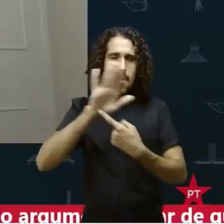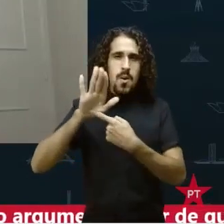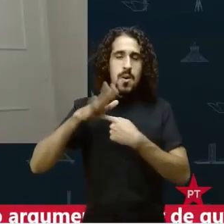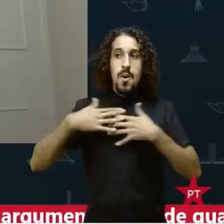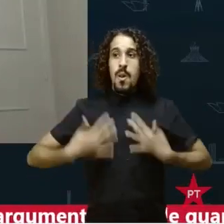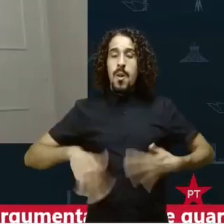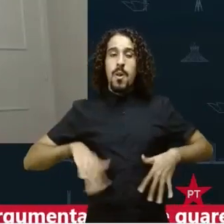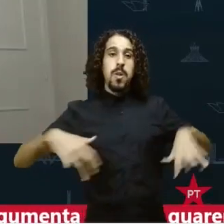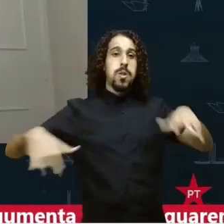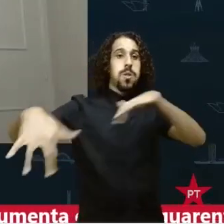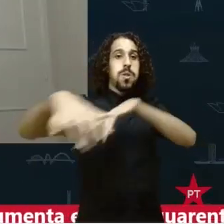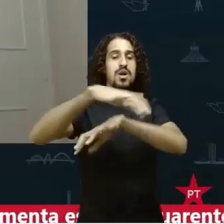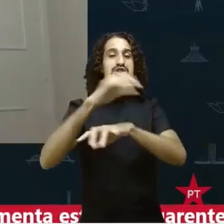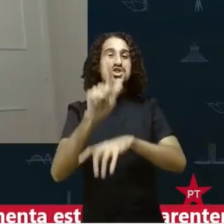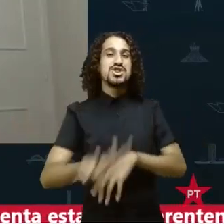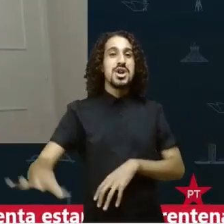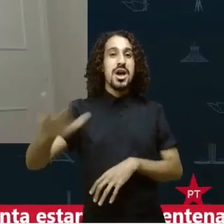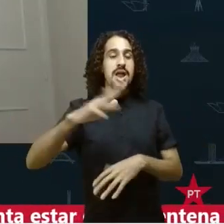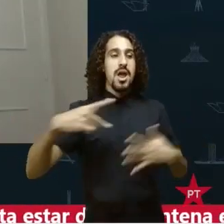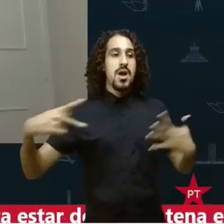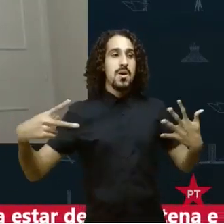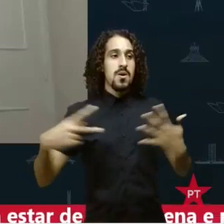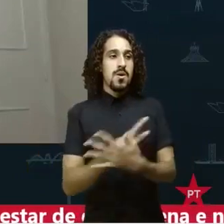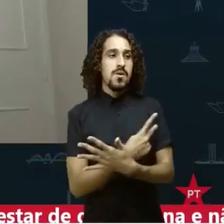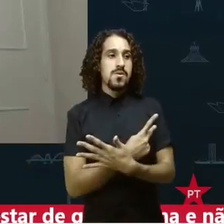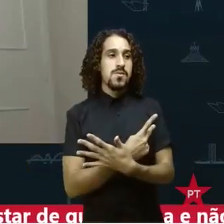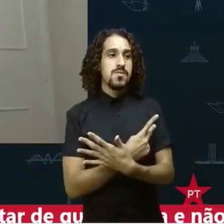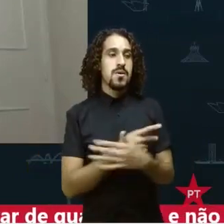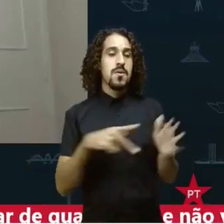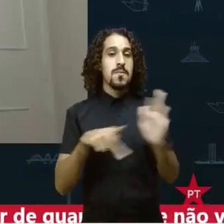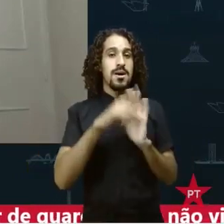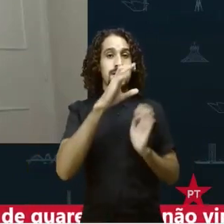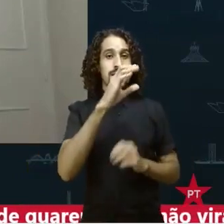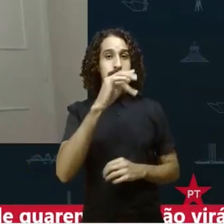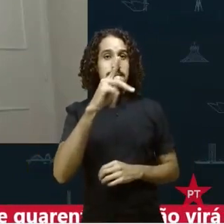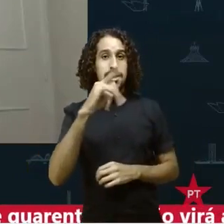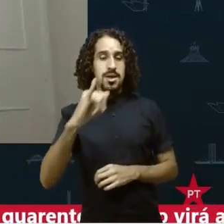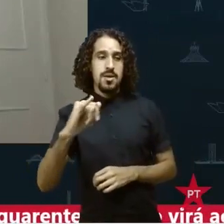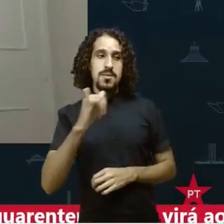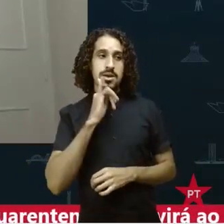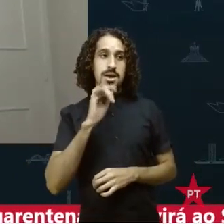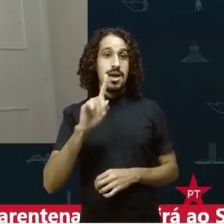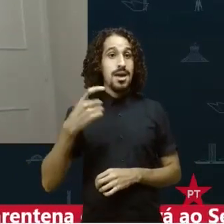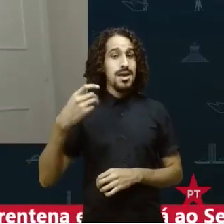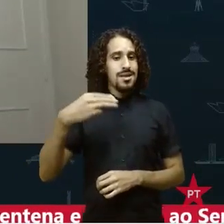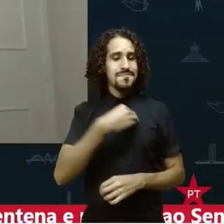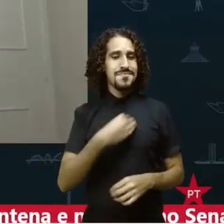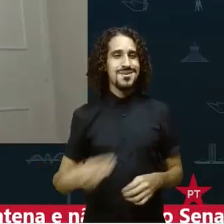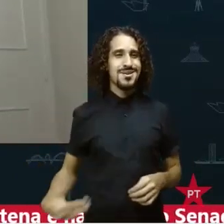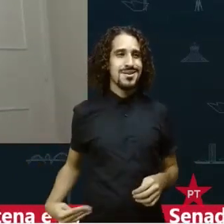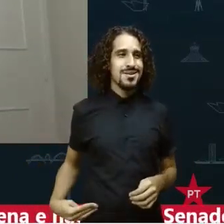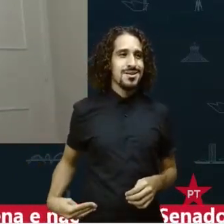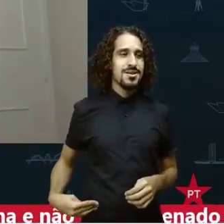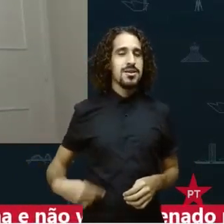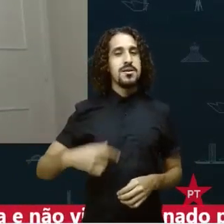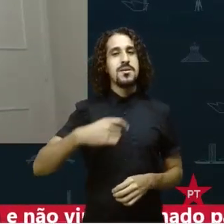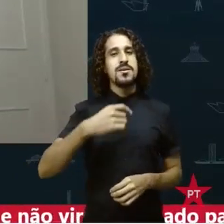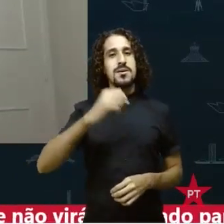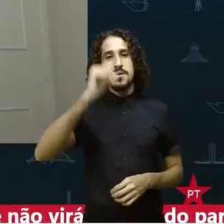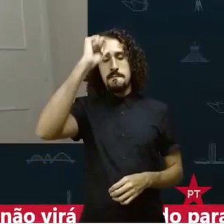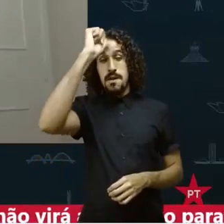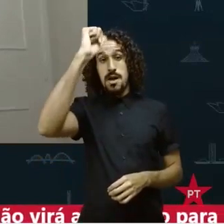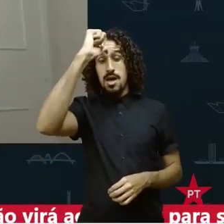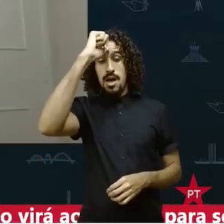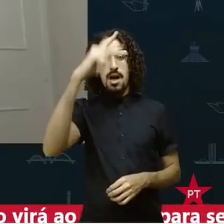pânico de que está cometido o governo com essa CPI. O fato do ex-ministro Pazuello, né,